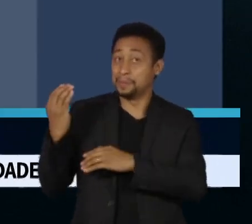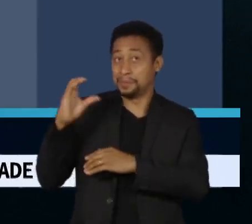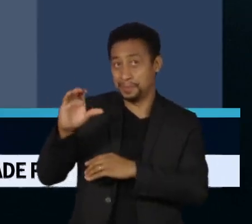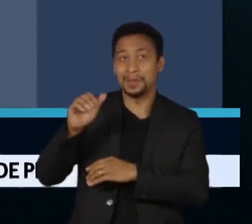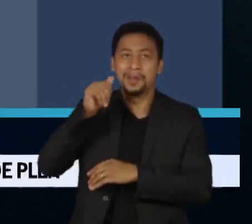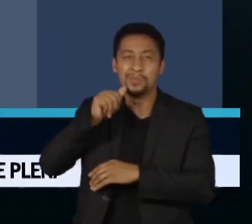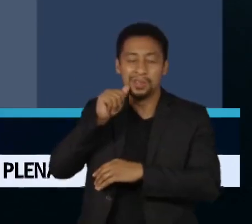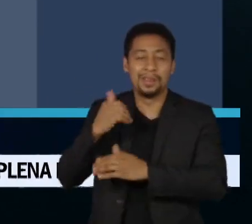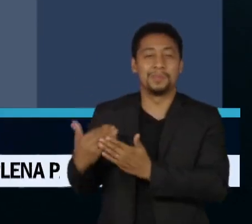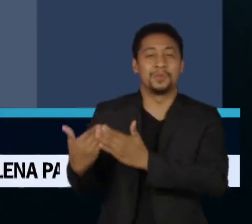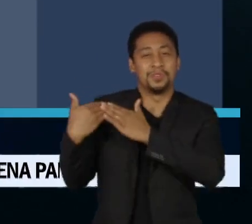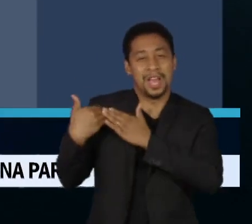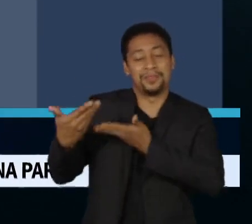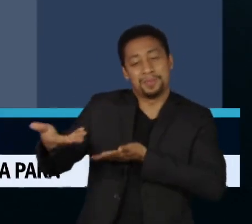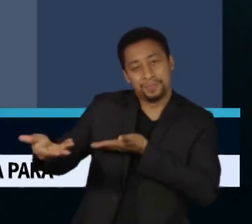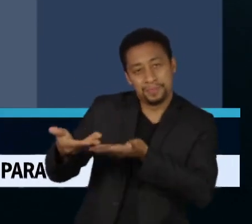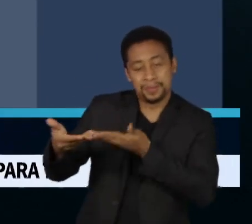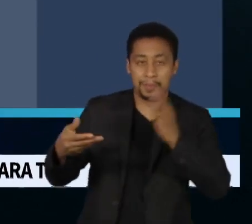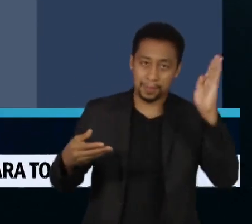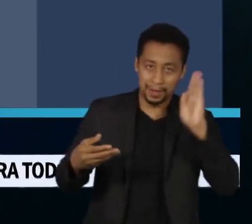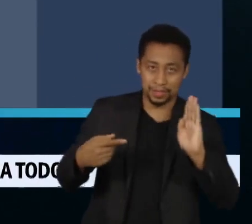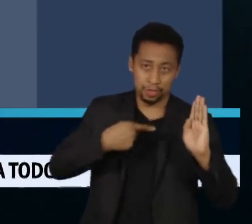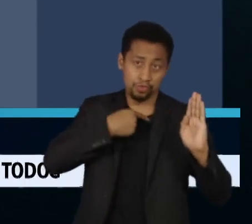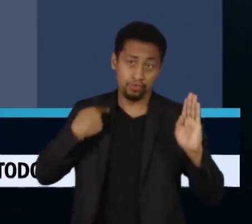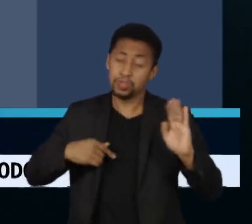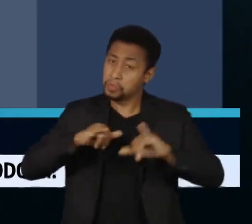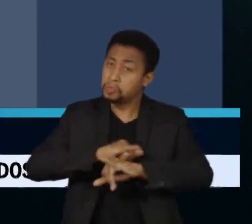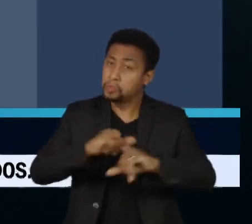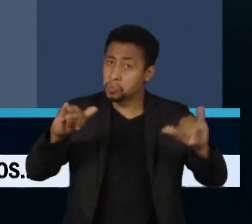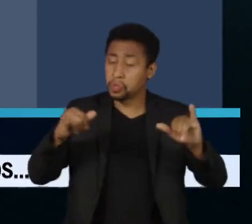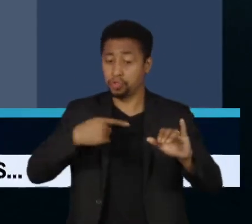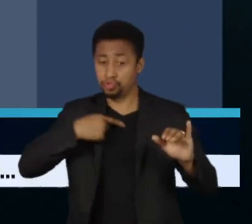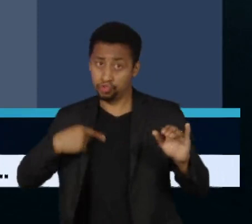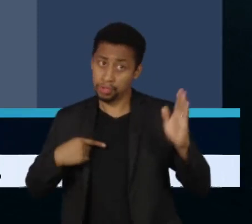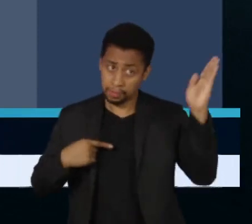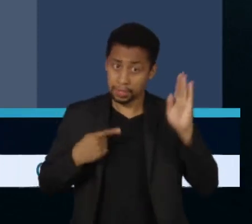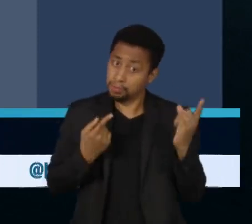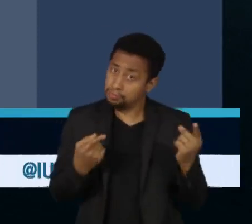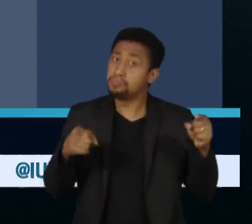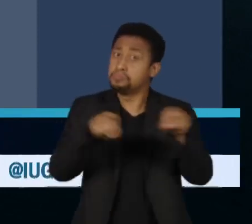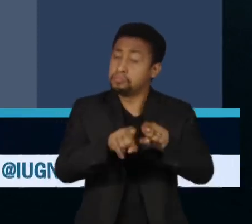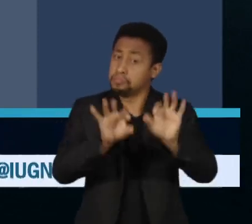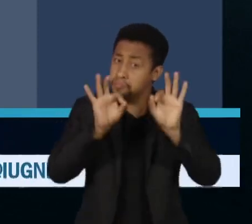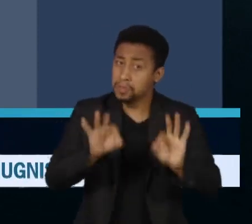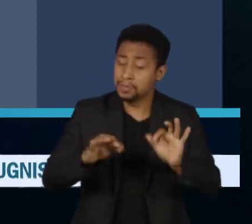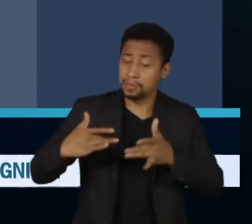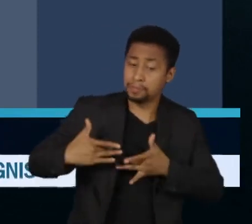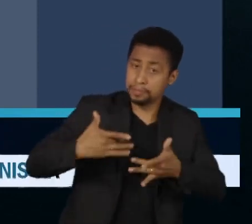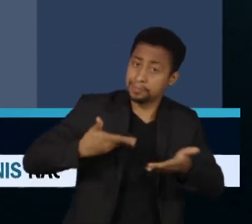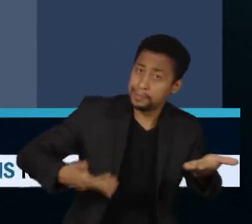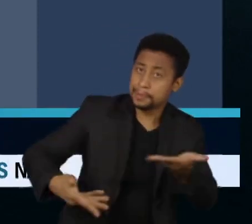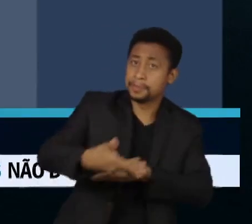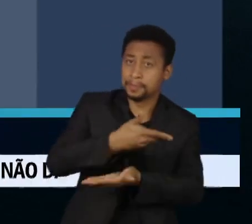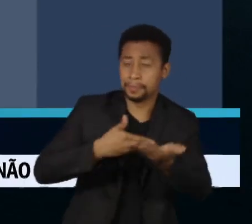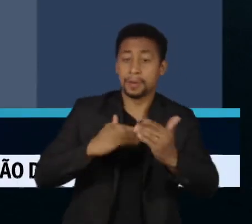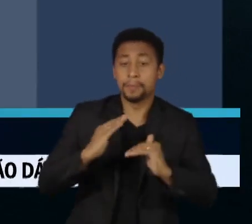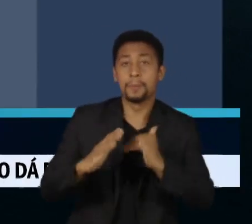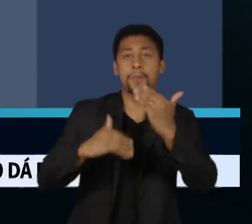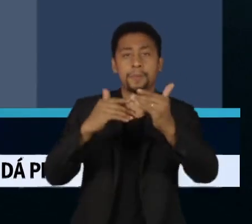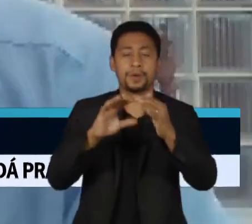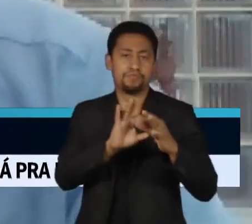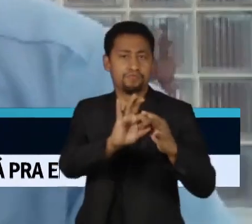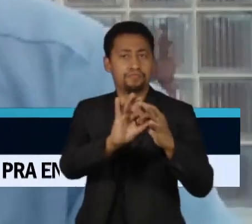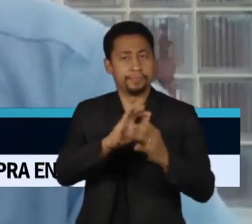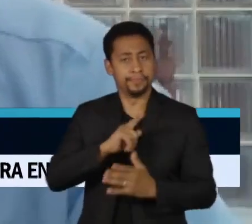chinês destacou que os dois países são parceiros estratégicos globais e exemplos de solidariedade, cooperação e desenvolvimento